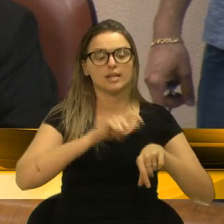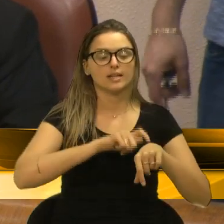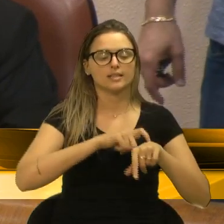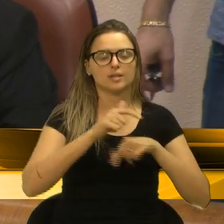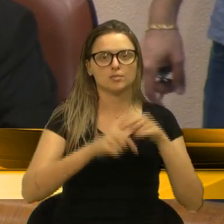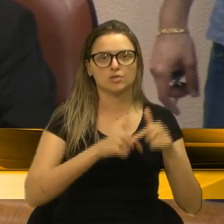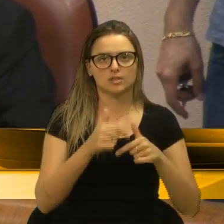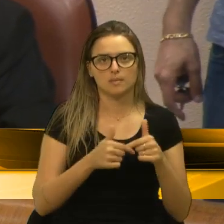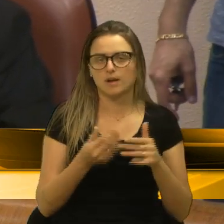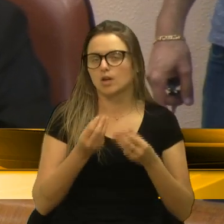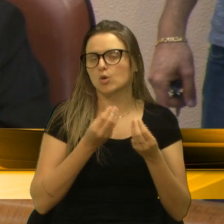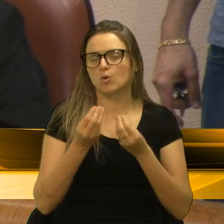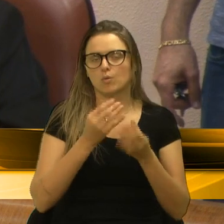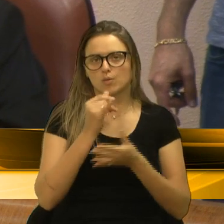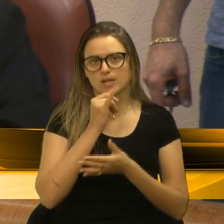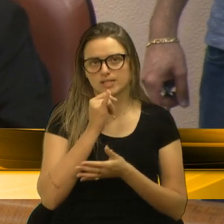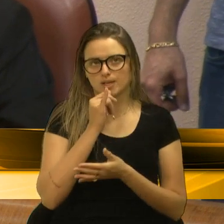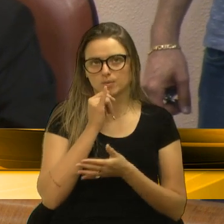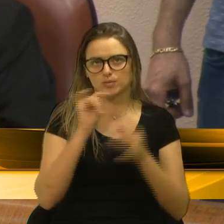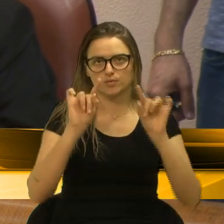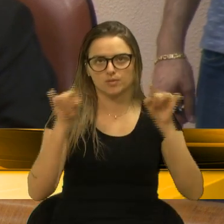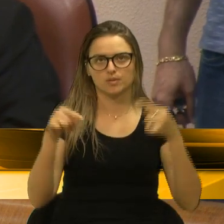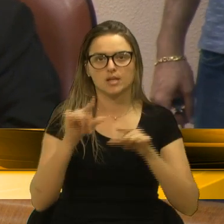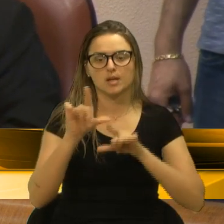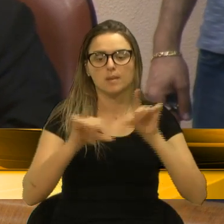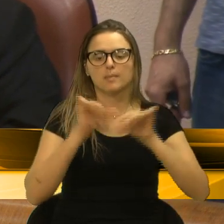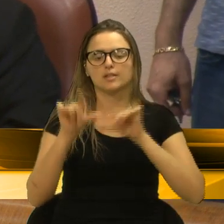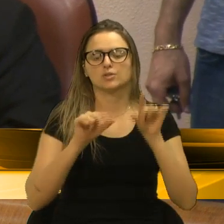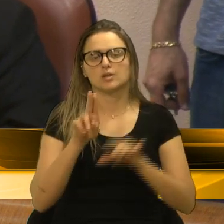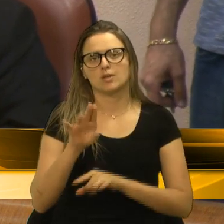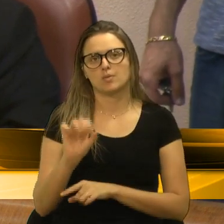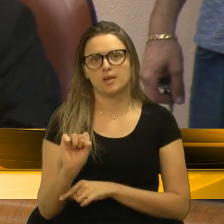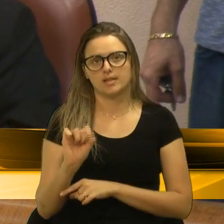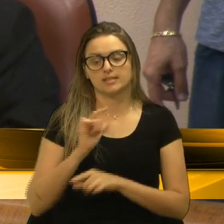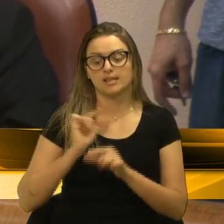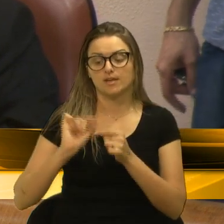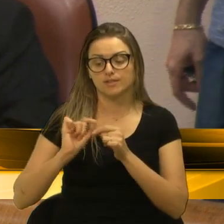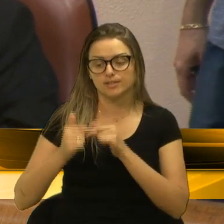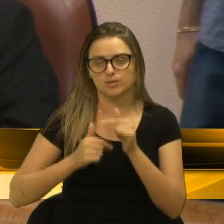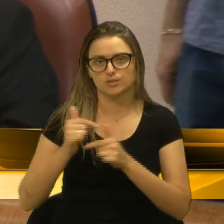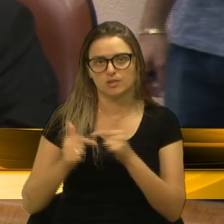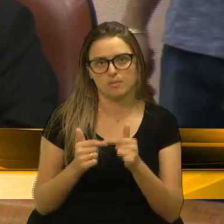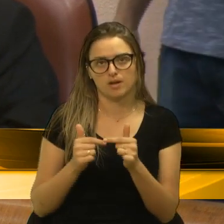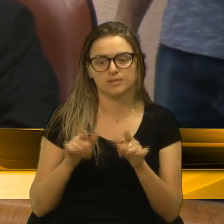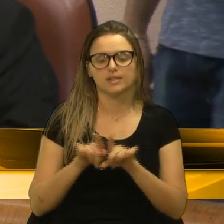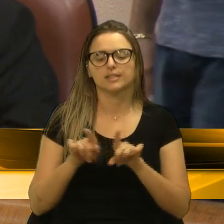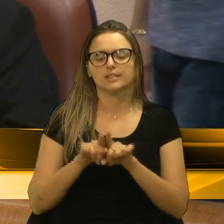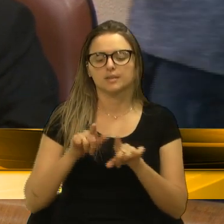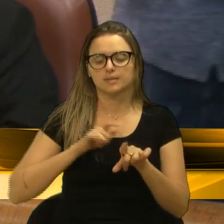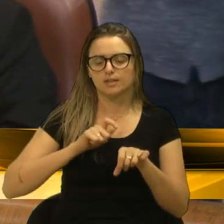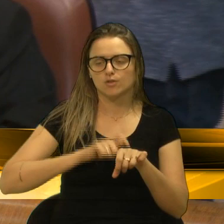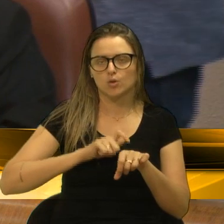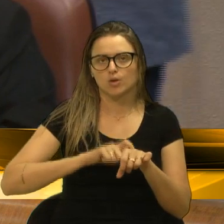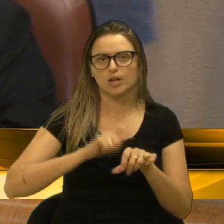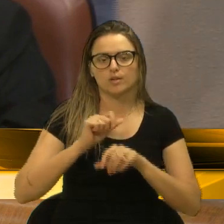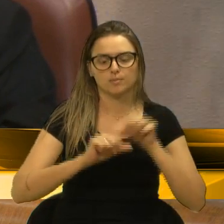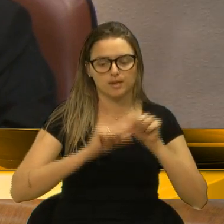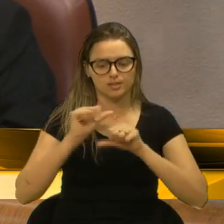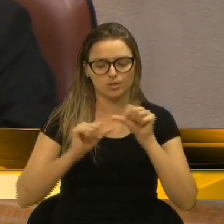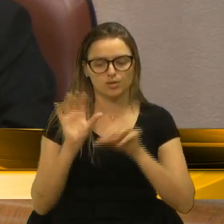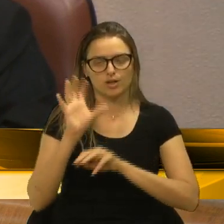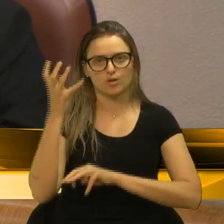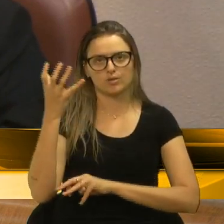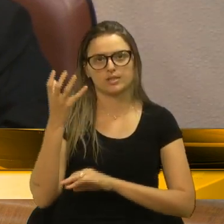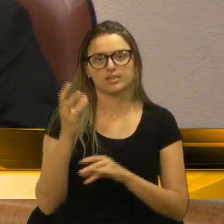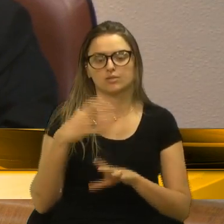por exemplo, fecha parênteses, para a escolha da UBS, onde iriam trabalhar. Foi disponibilizado horário para que mudanças fossem feitas